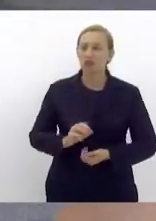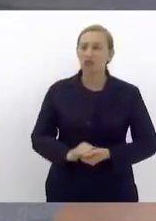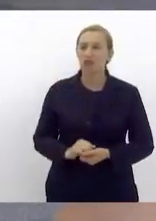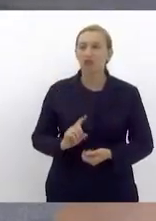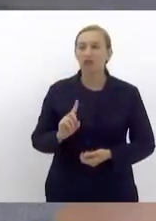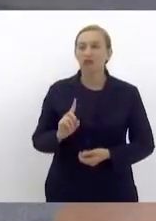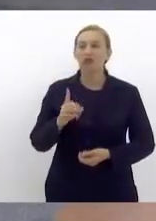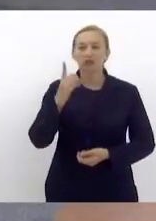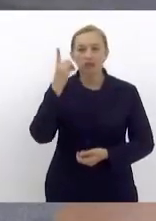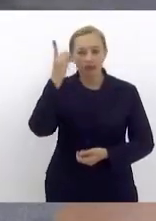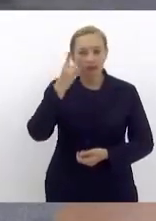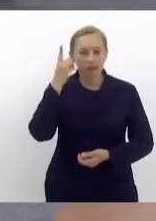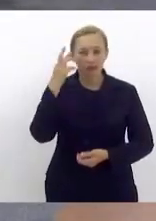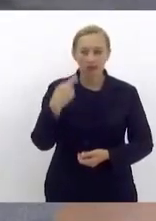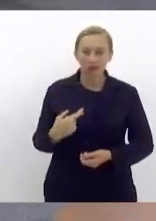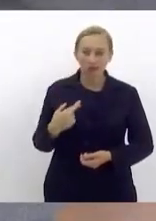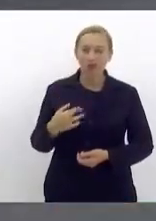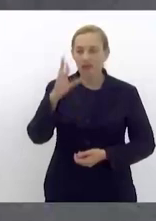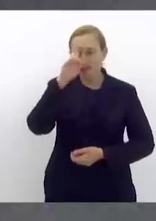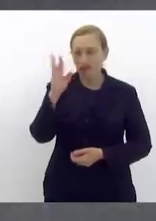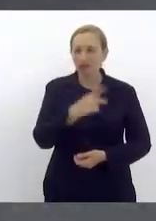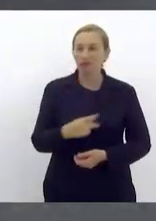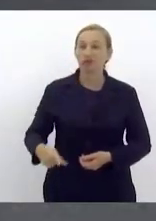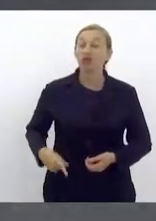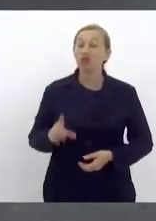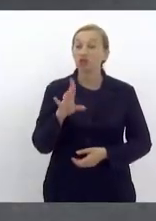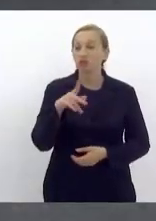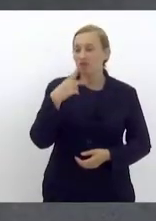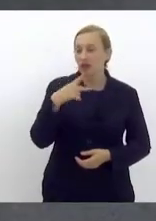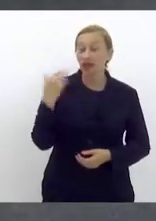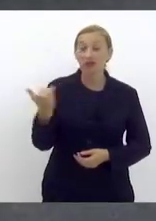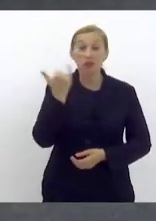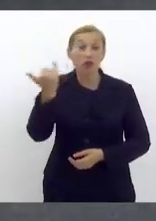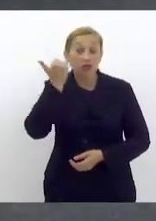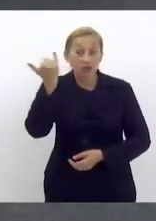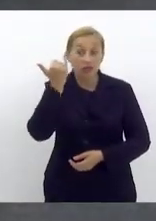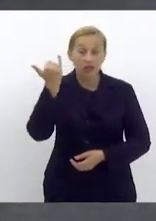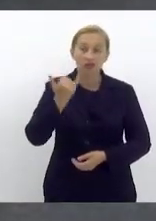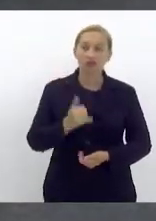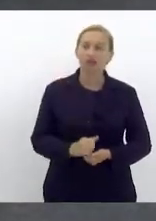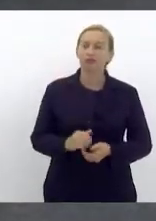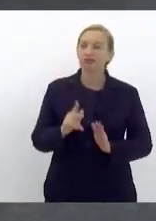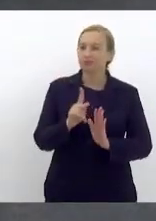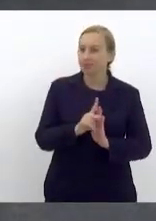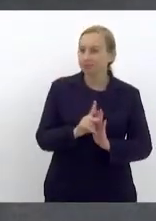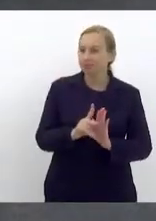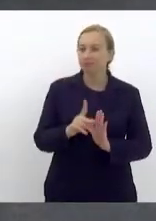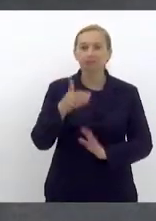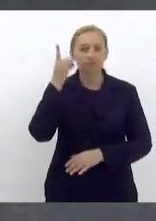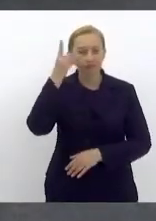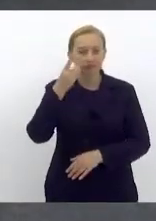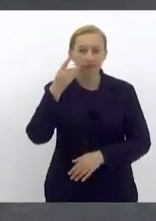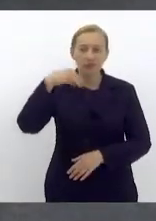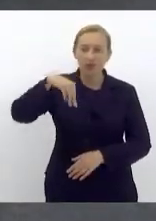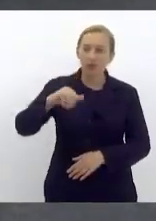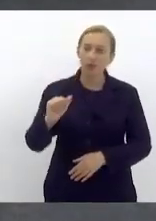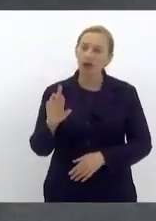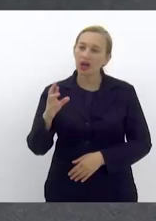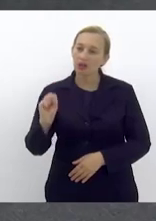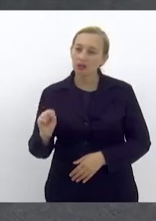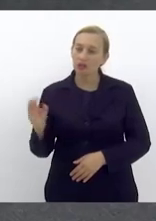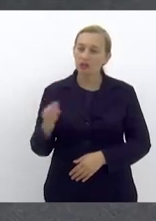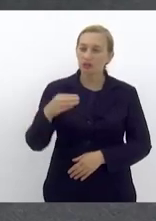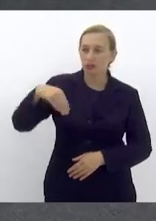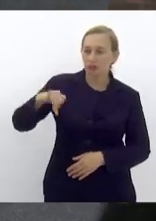A deputada Renata. Senhora presidenta, só para ressaltar a importância do projeto do deputado Marcos Miller,